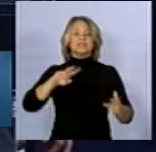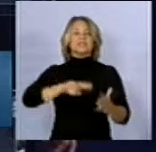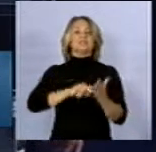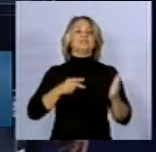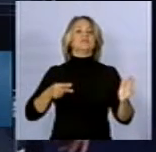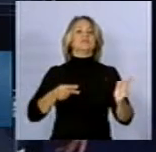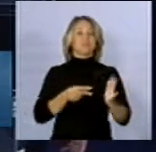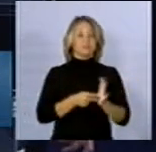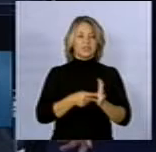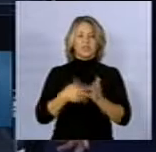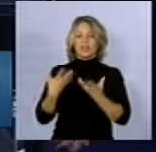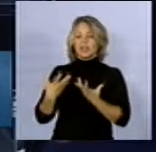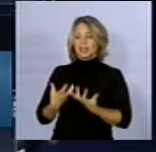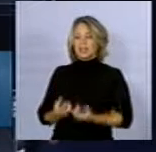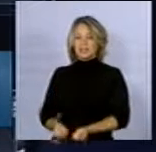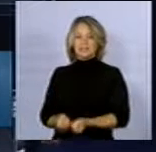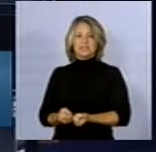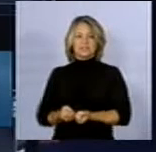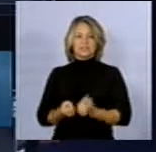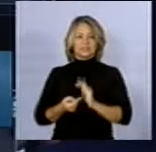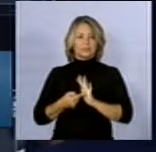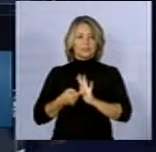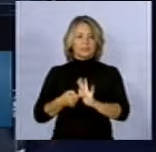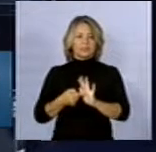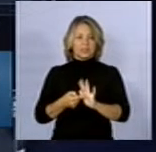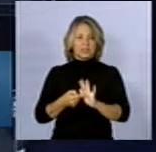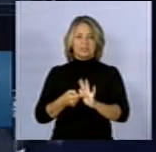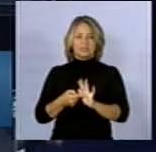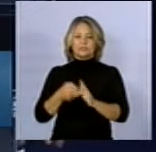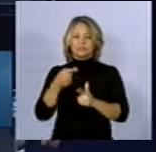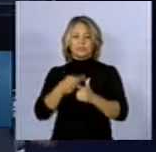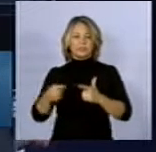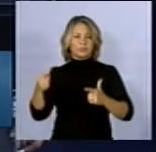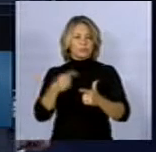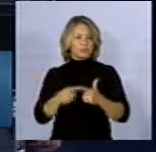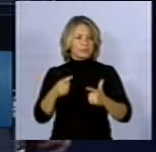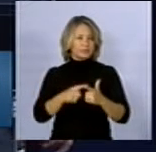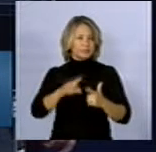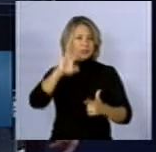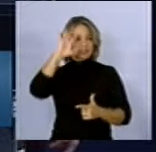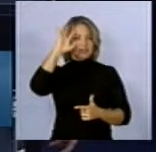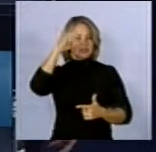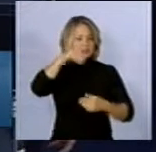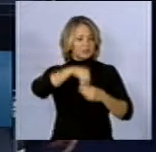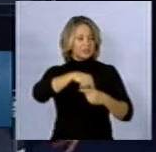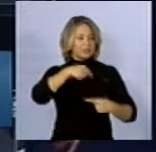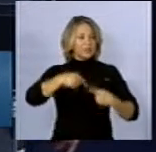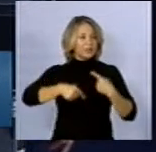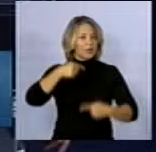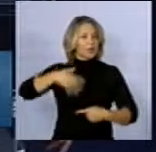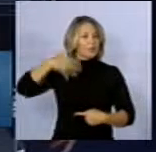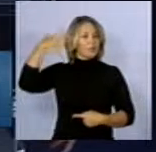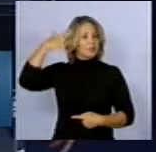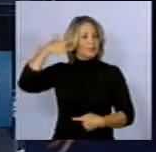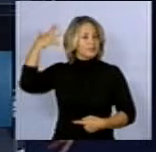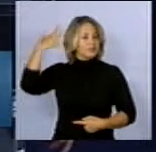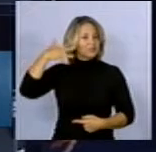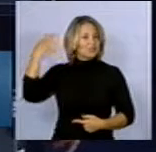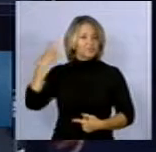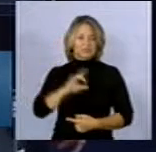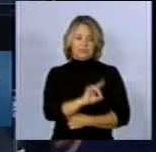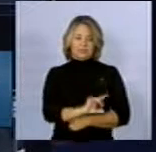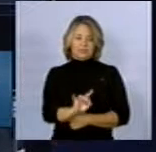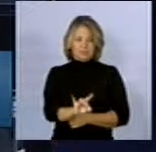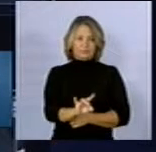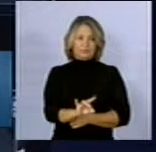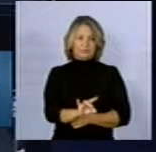significa a aceitação implícita ou explícita de um certo risco. Essa é uma decisão política. E essa decisão política, porque